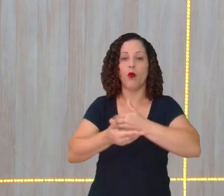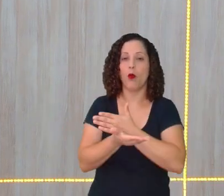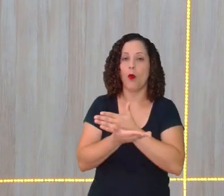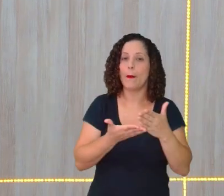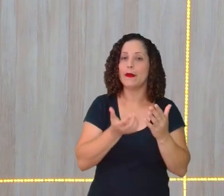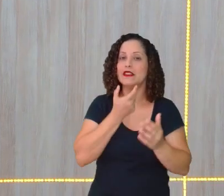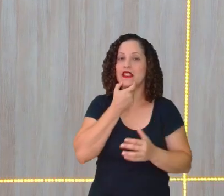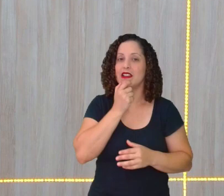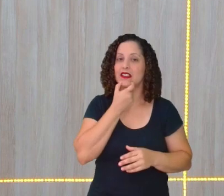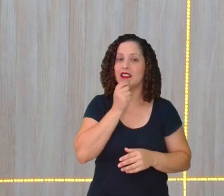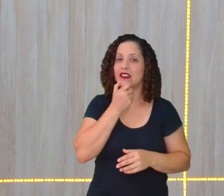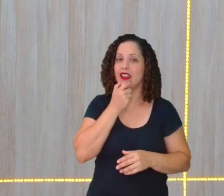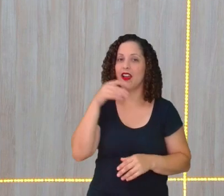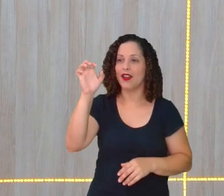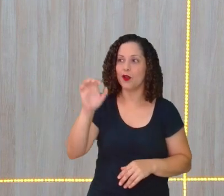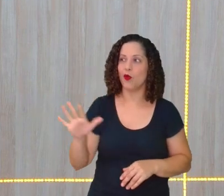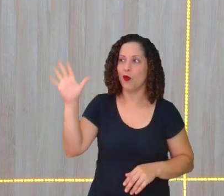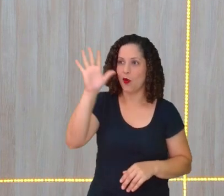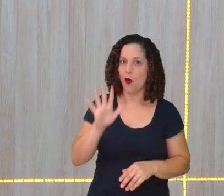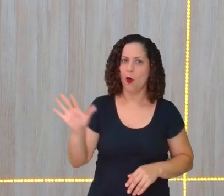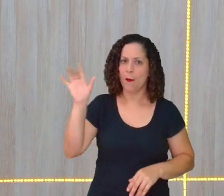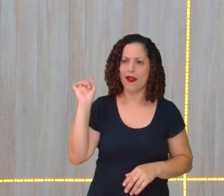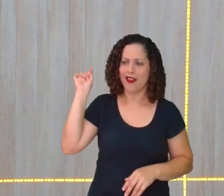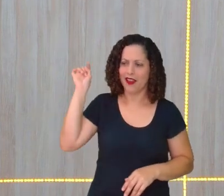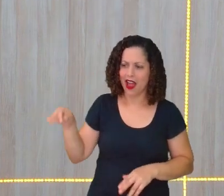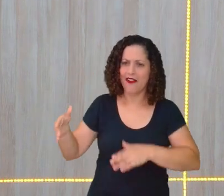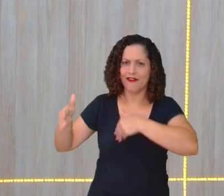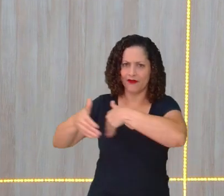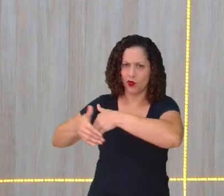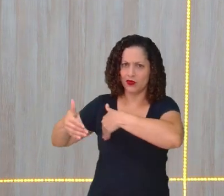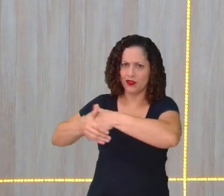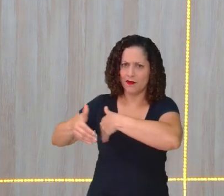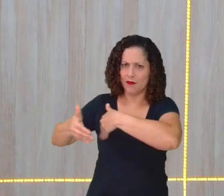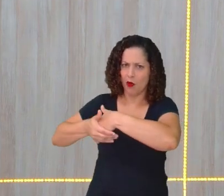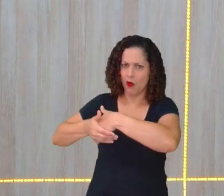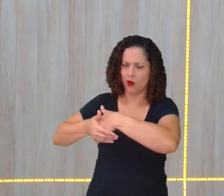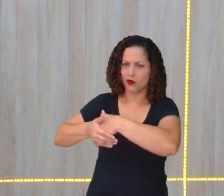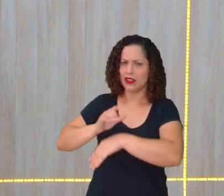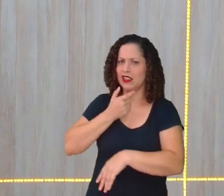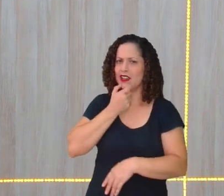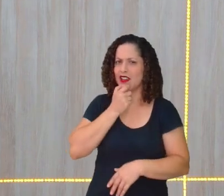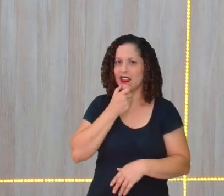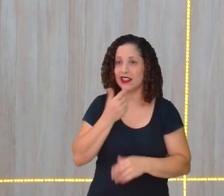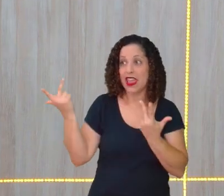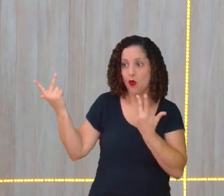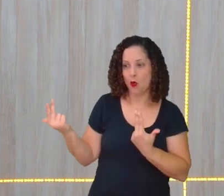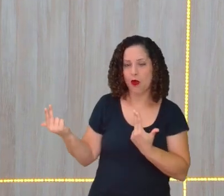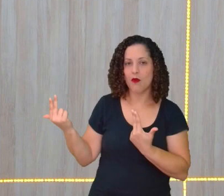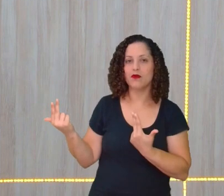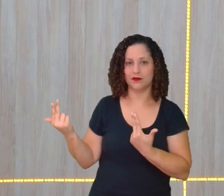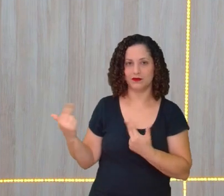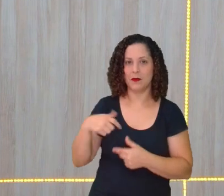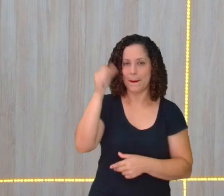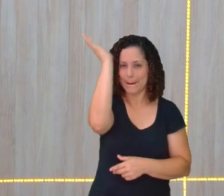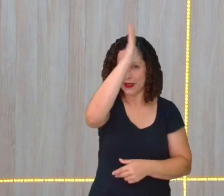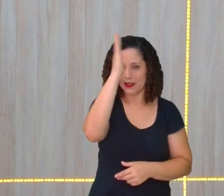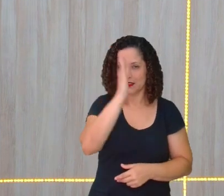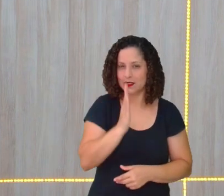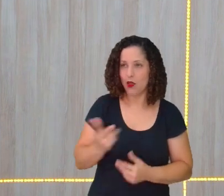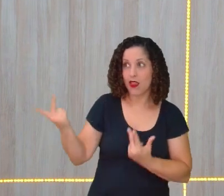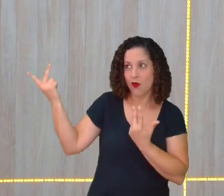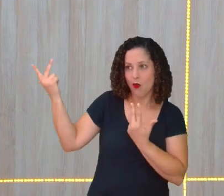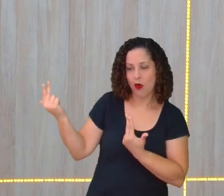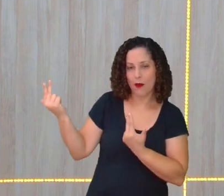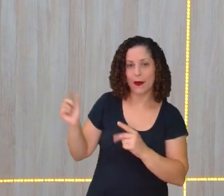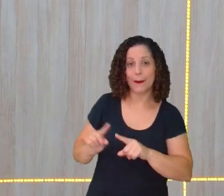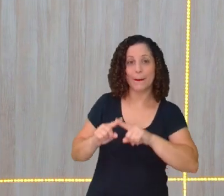Europa, ok? Então lá realmente chamava futebol. O futebol da Inglaterra é o futebol daqui do Brasil, é o mesmo futebol. Só que